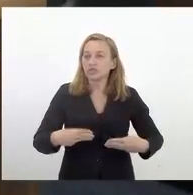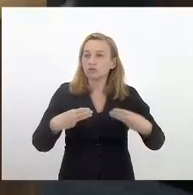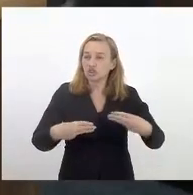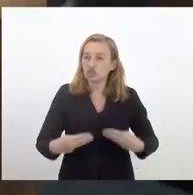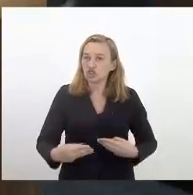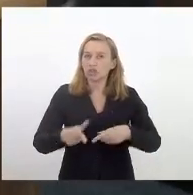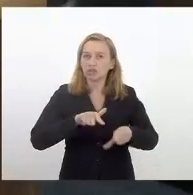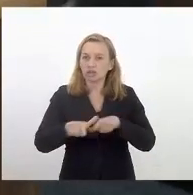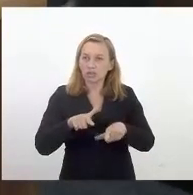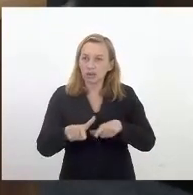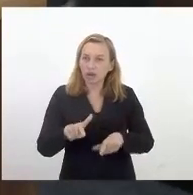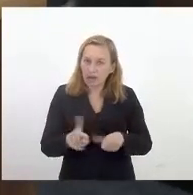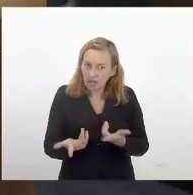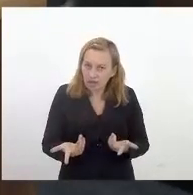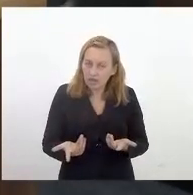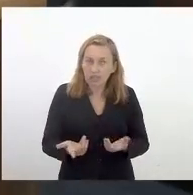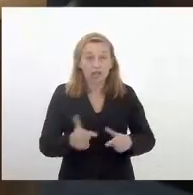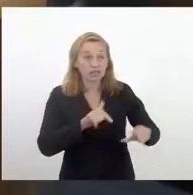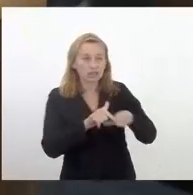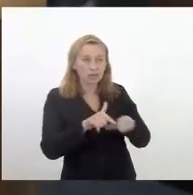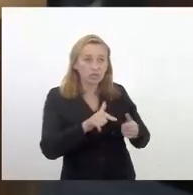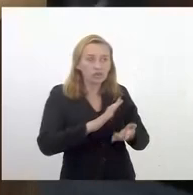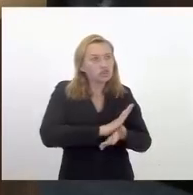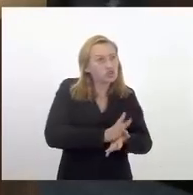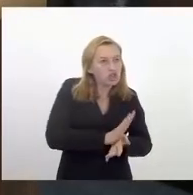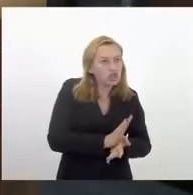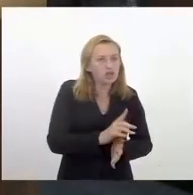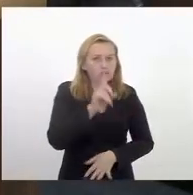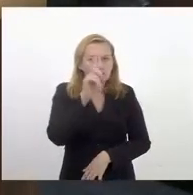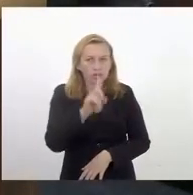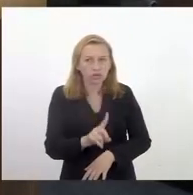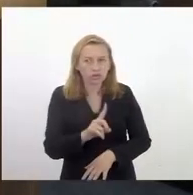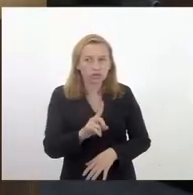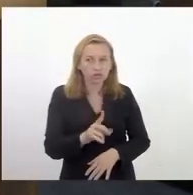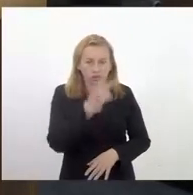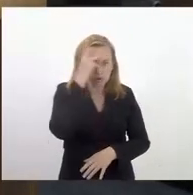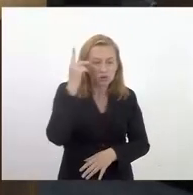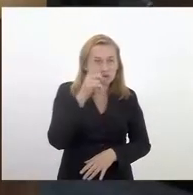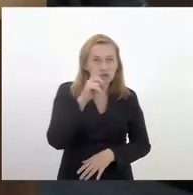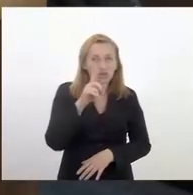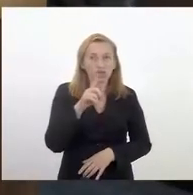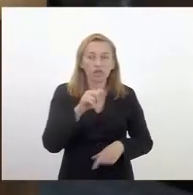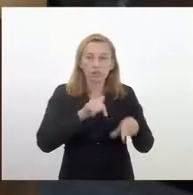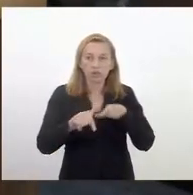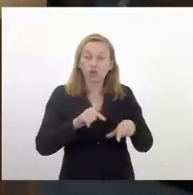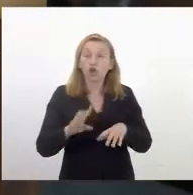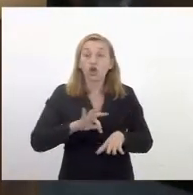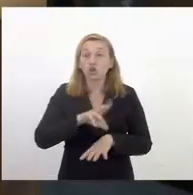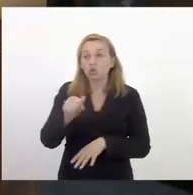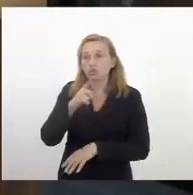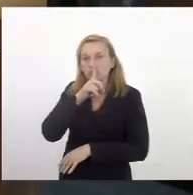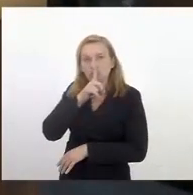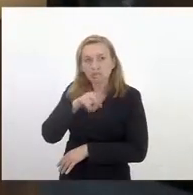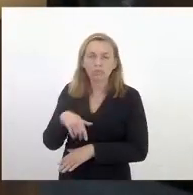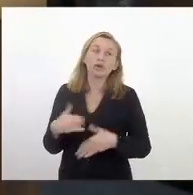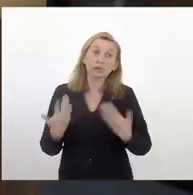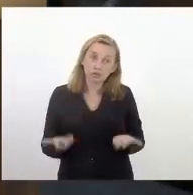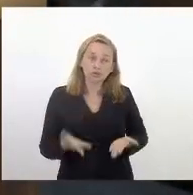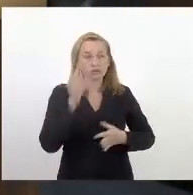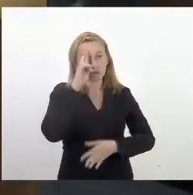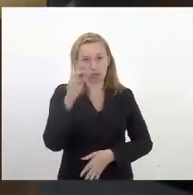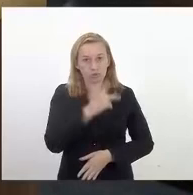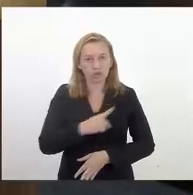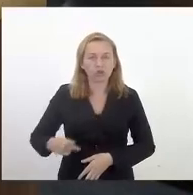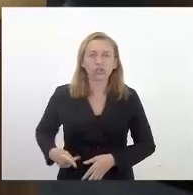destruir direitos e garantias dos trabalhadores todos se silenciaram então Presidente eu quero